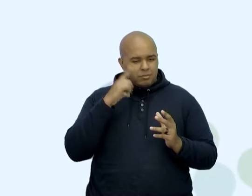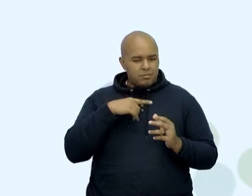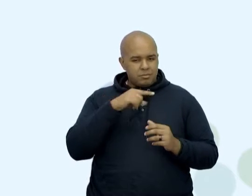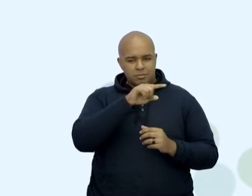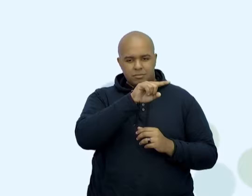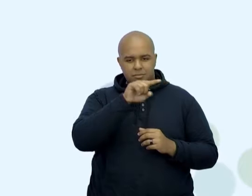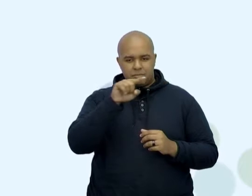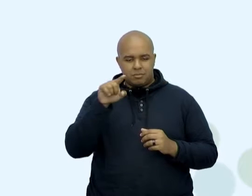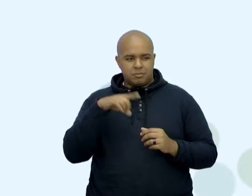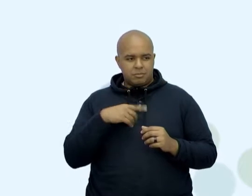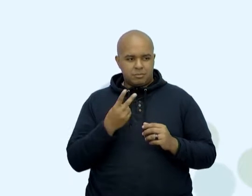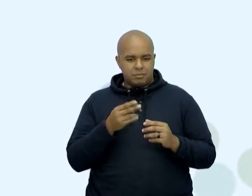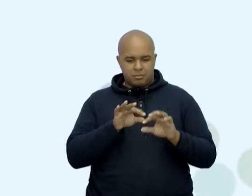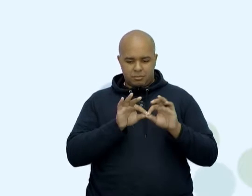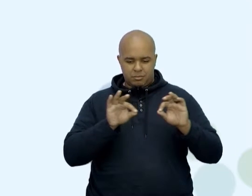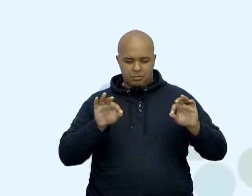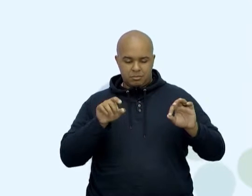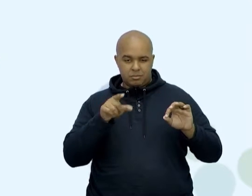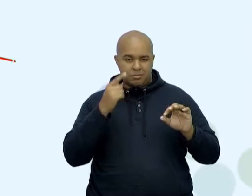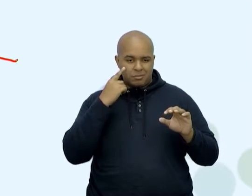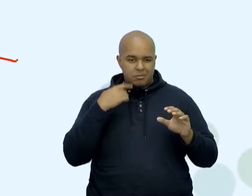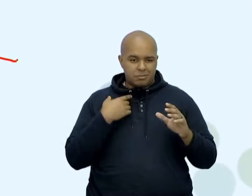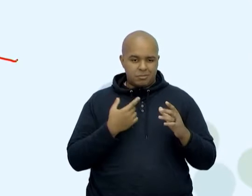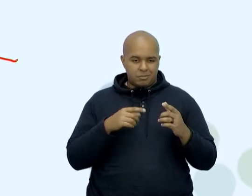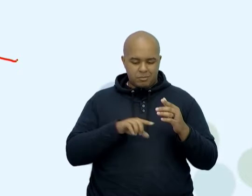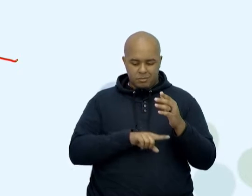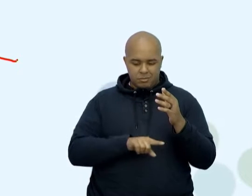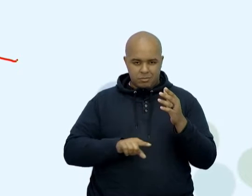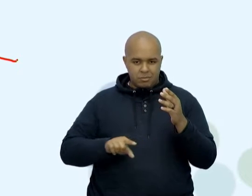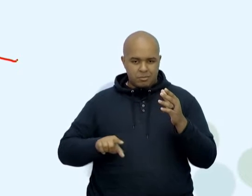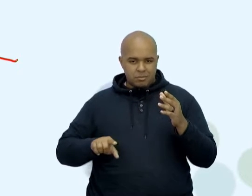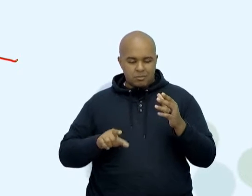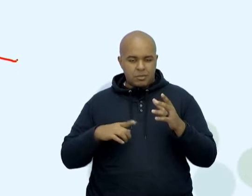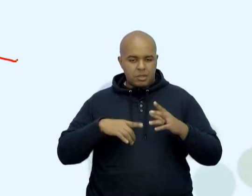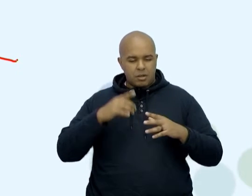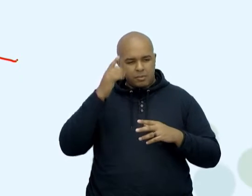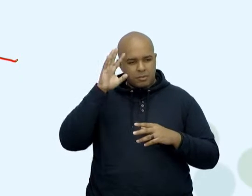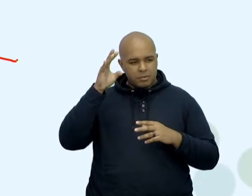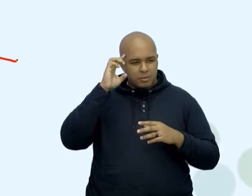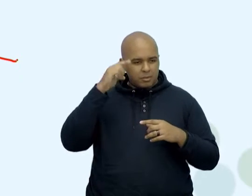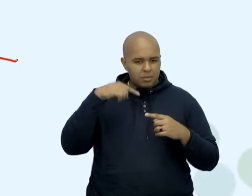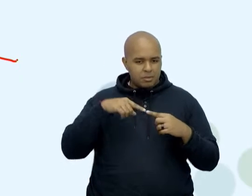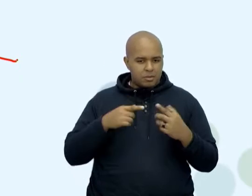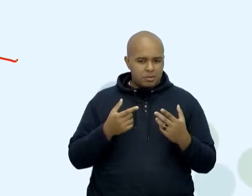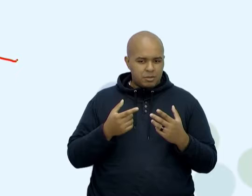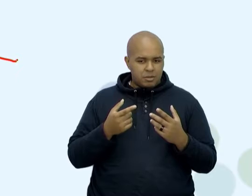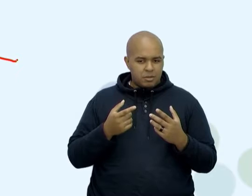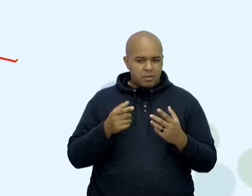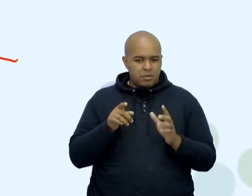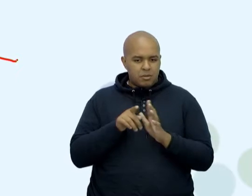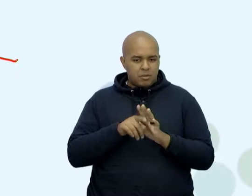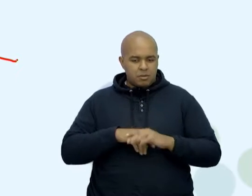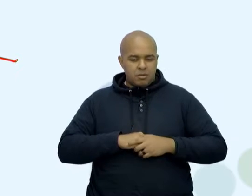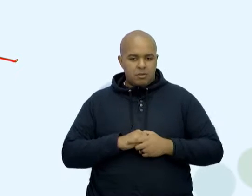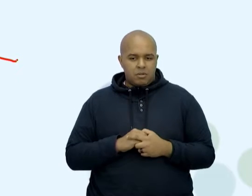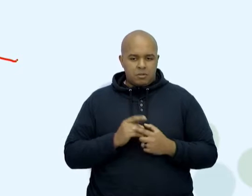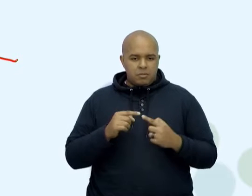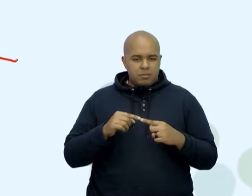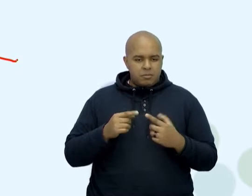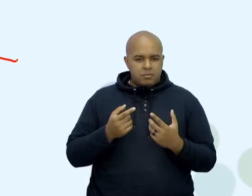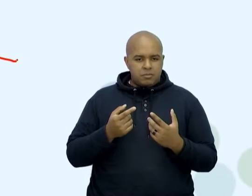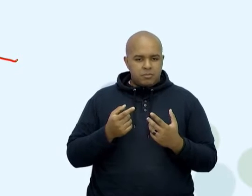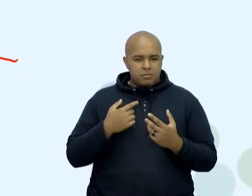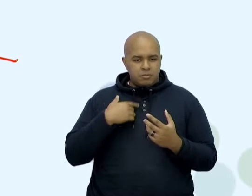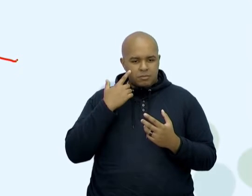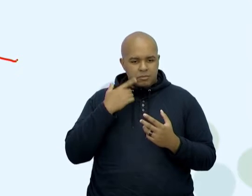gente tem duas superfícies e você, no fundo da sua imaginação, imagina que elas são retas, ignora o fato de que eu